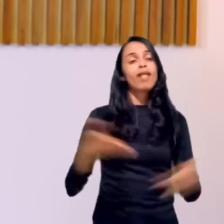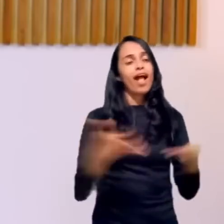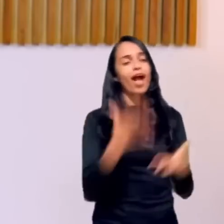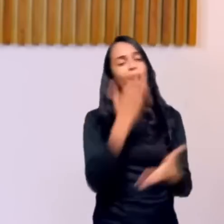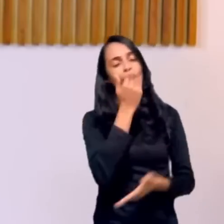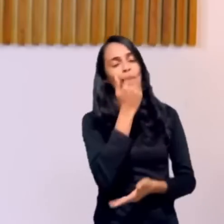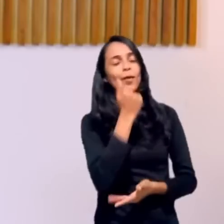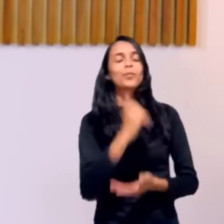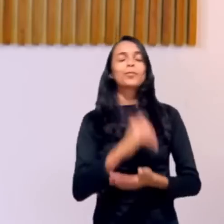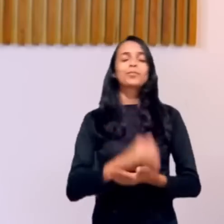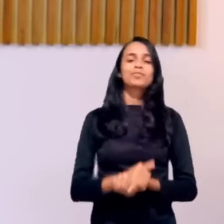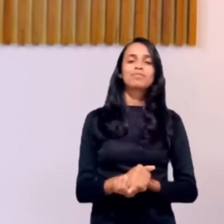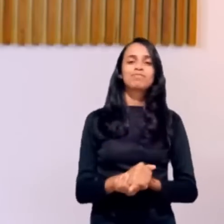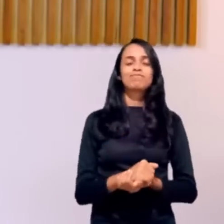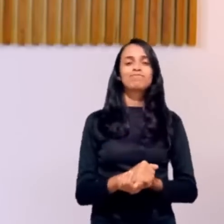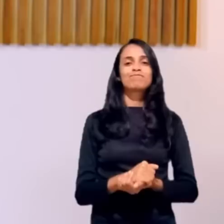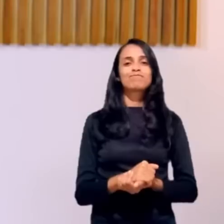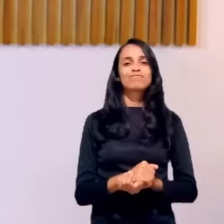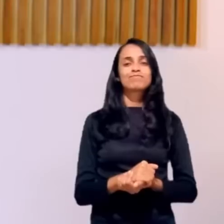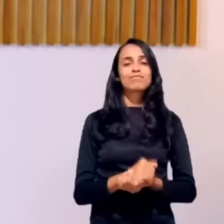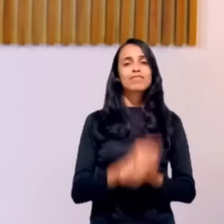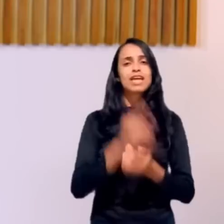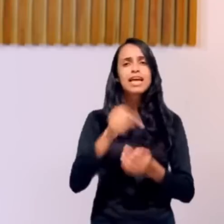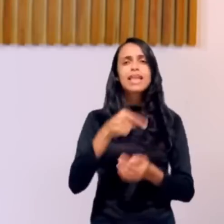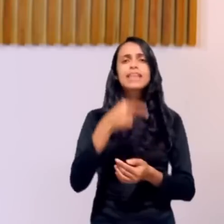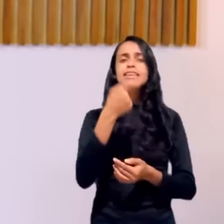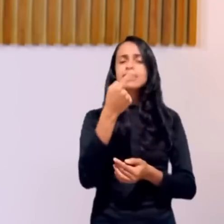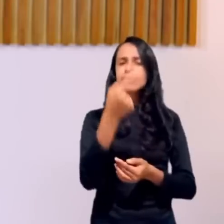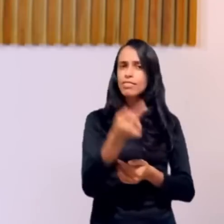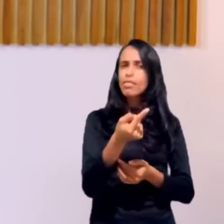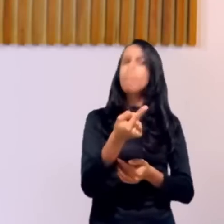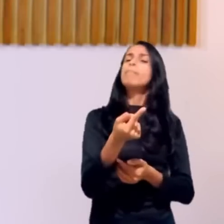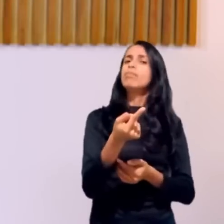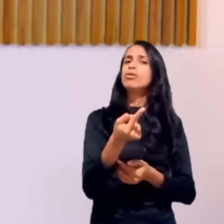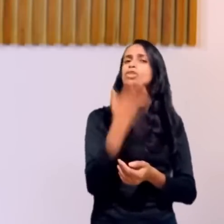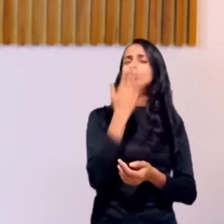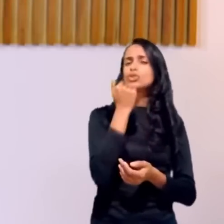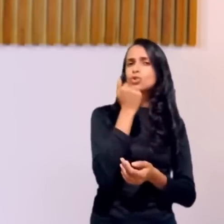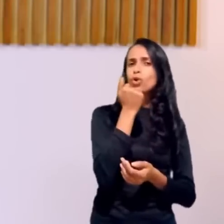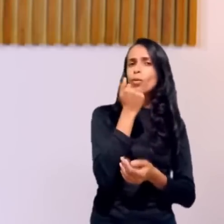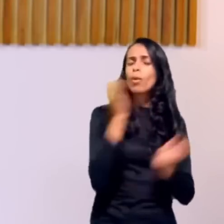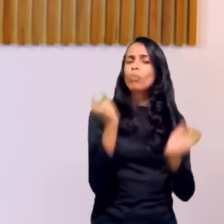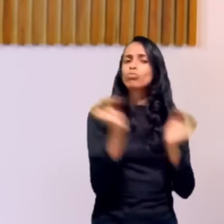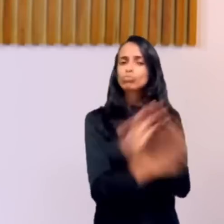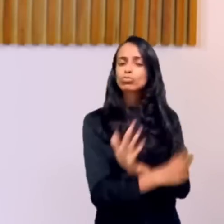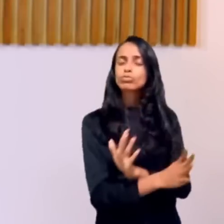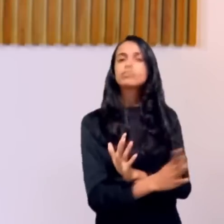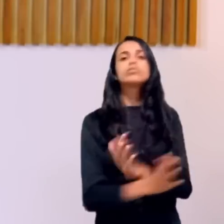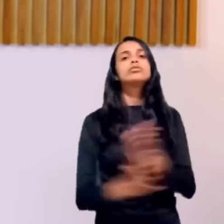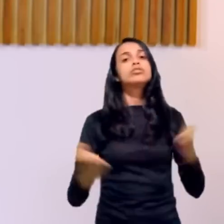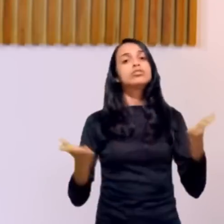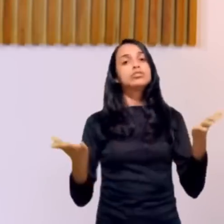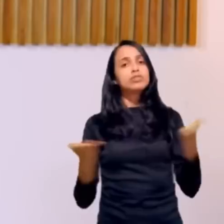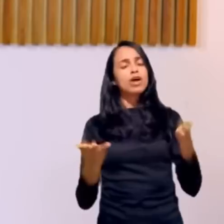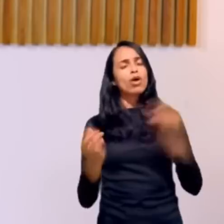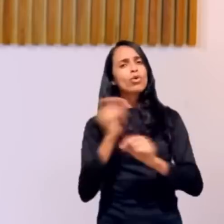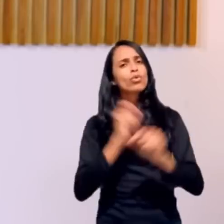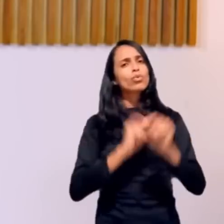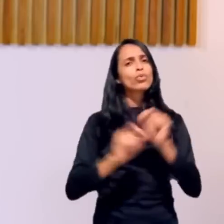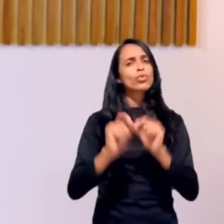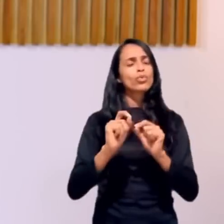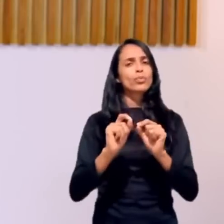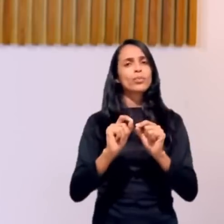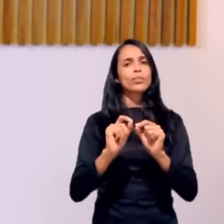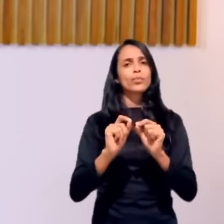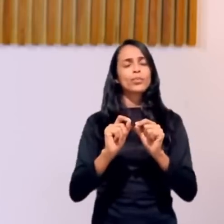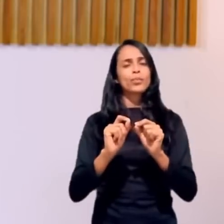eles, depois da refeição ali matinal, eles então passaram